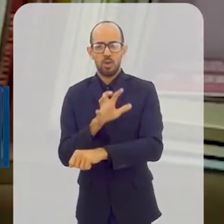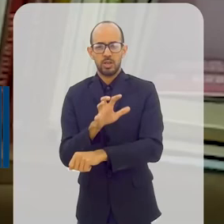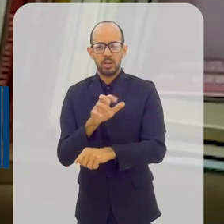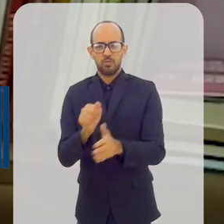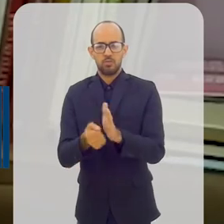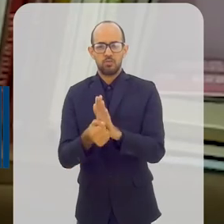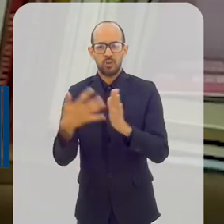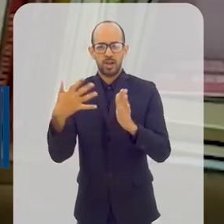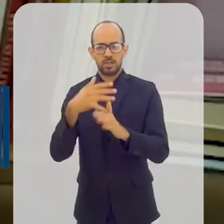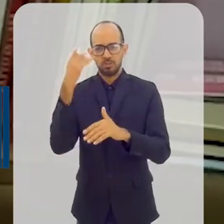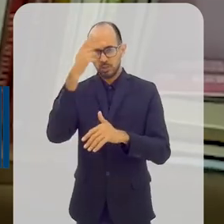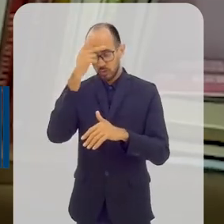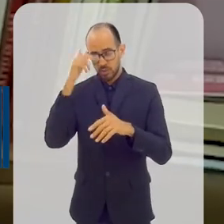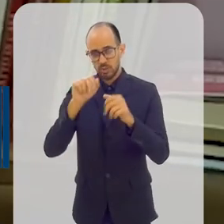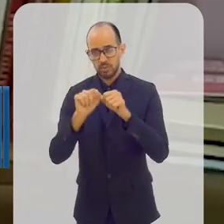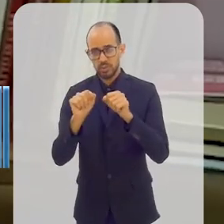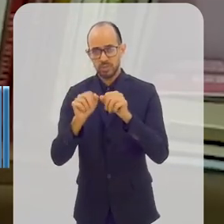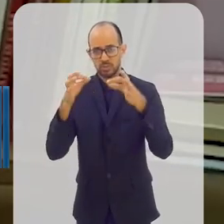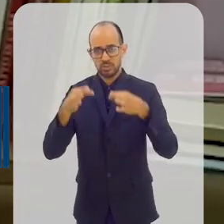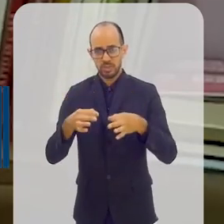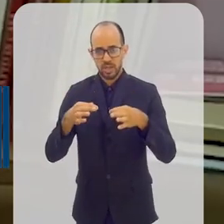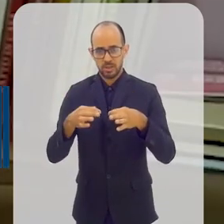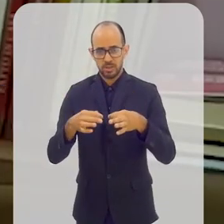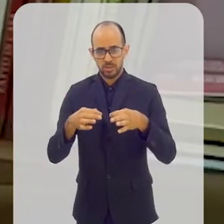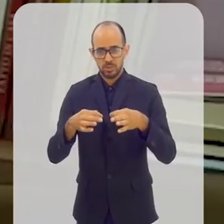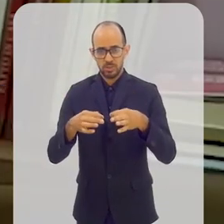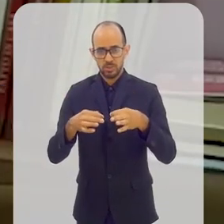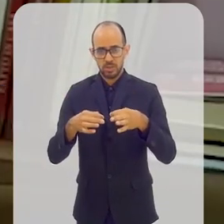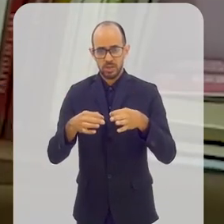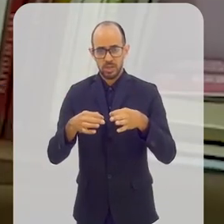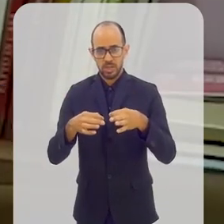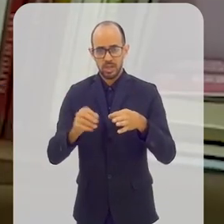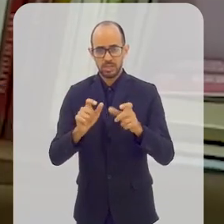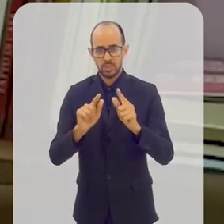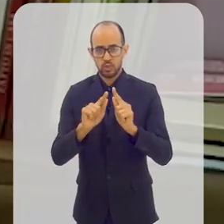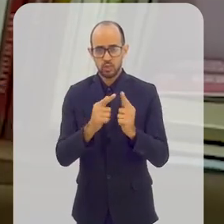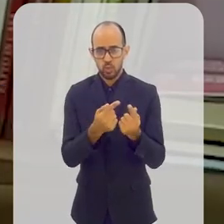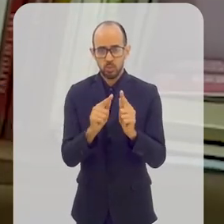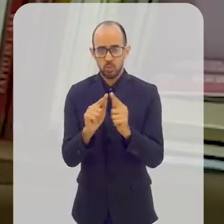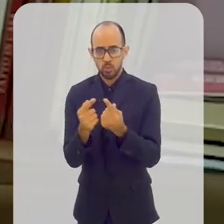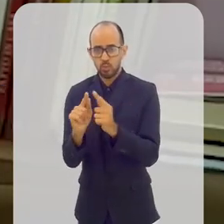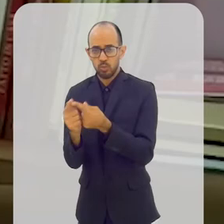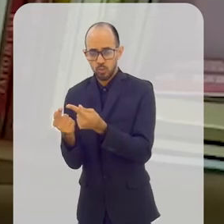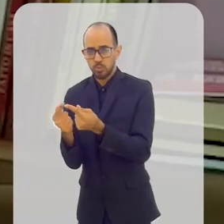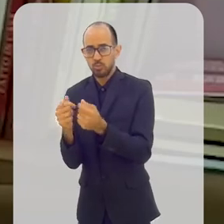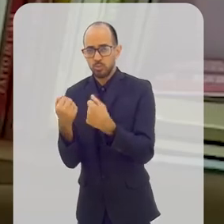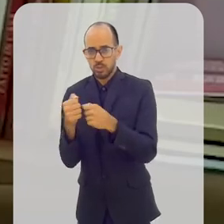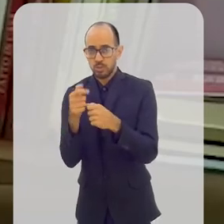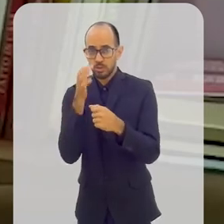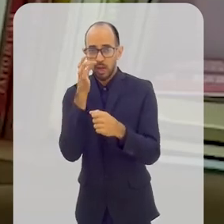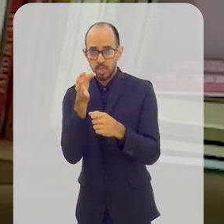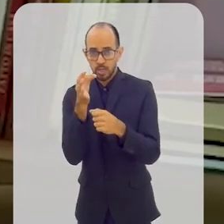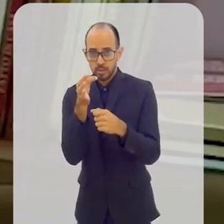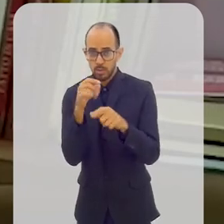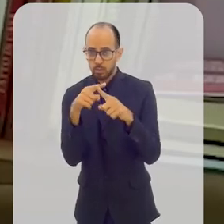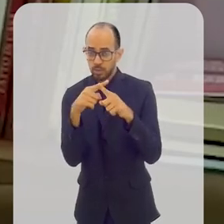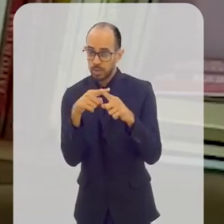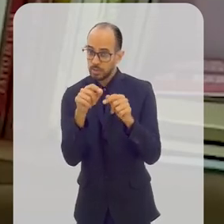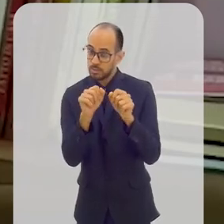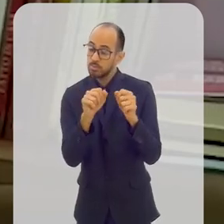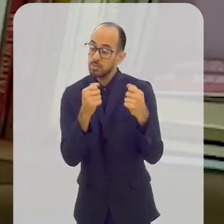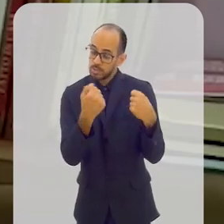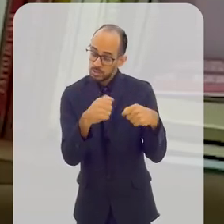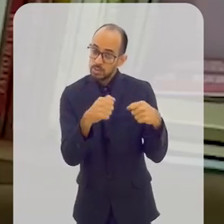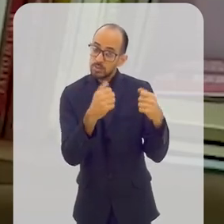empoderando diversas pessoas que estão fazendo certo. Essas pequenas pessoas, elas precisam da nossa atenção, porque elas estão fazendo certo, precisam do